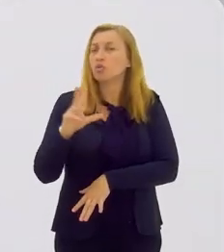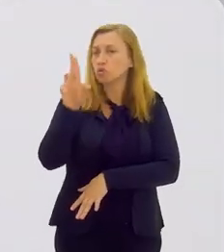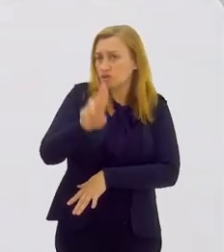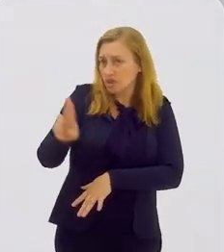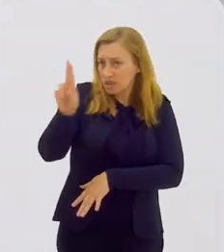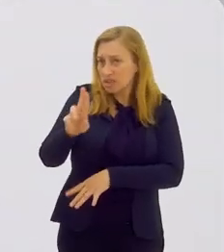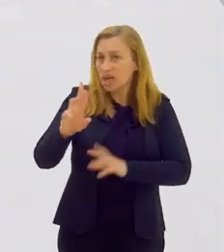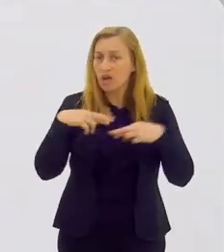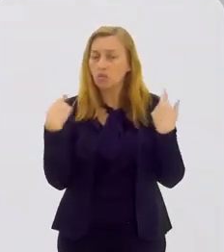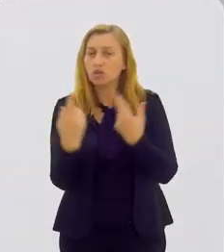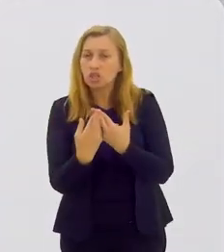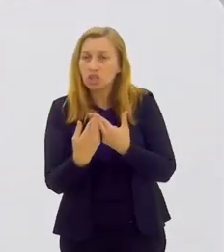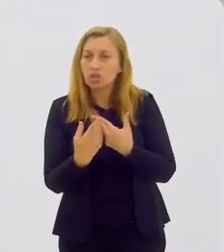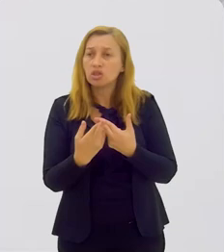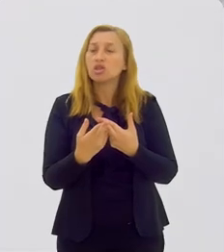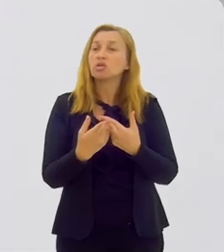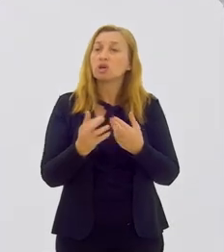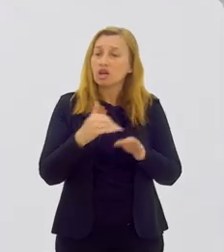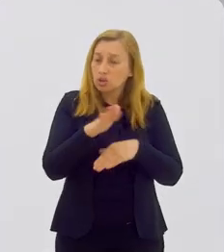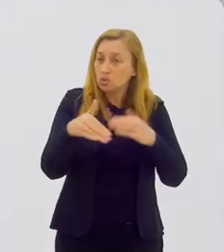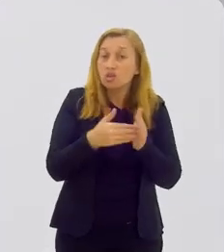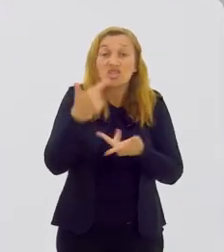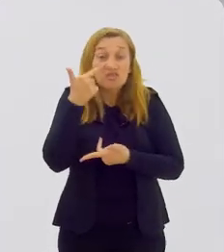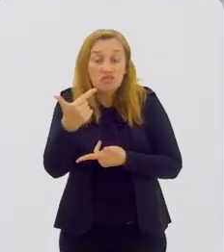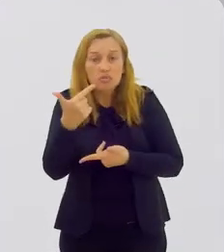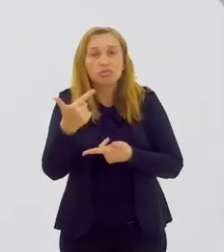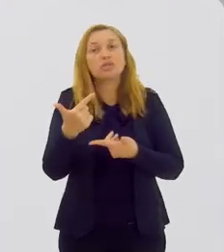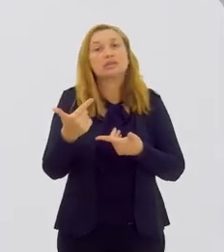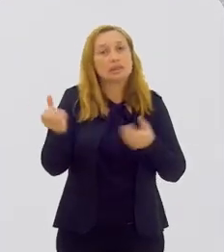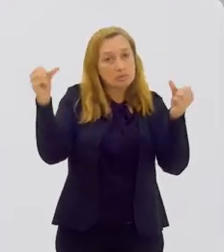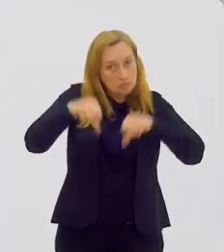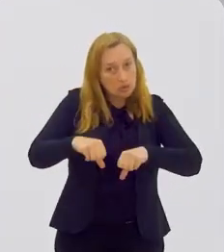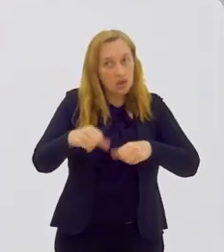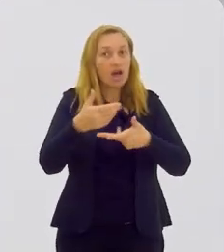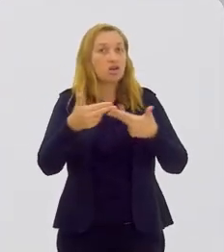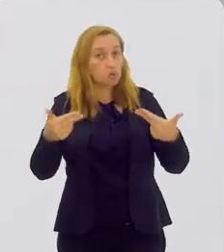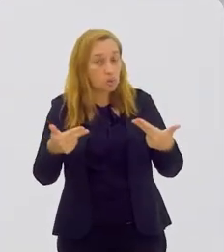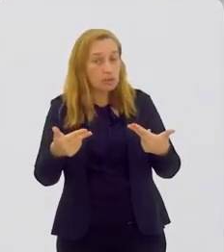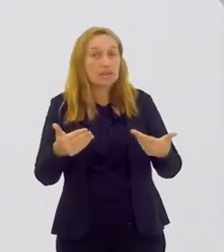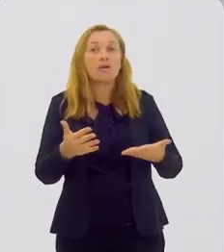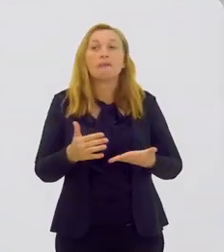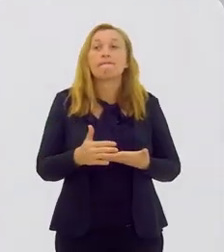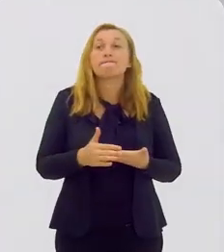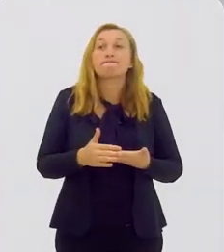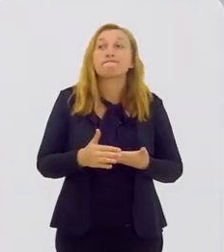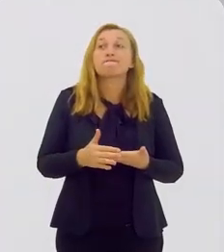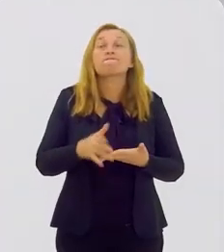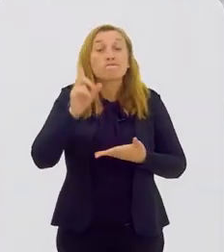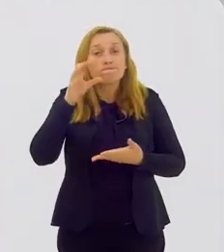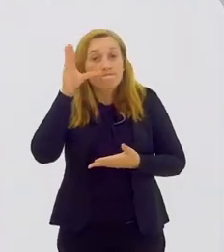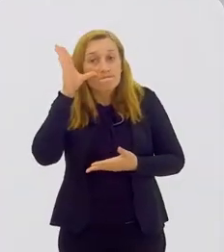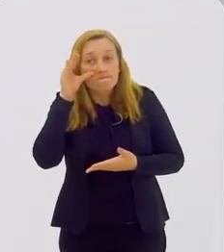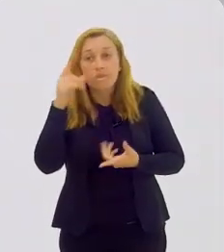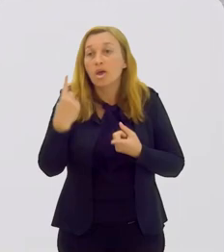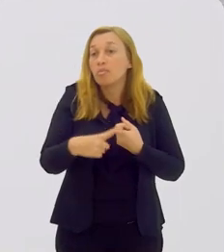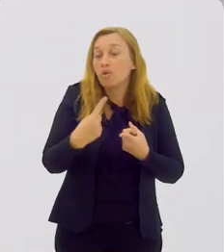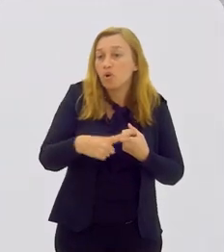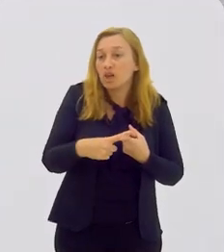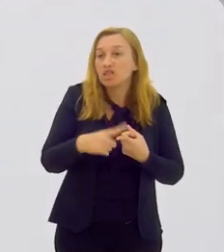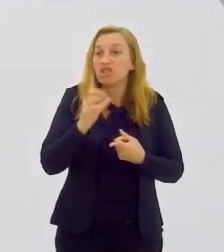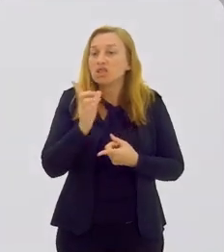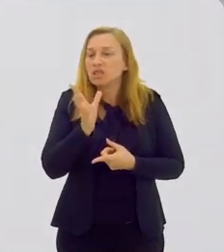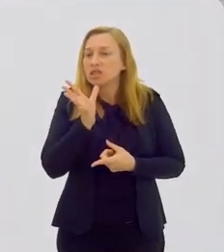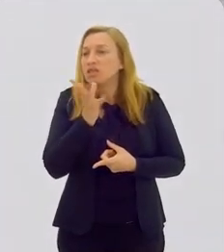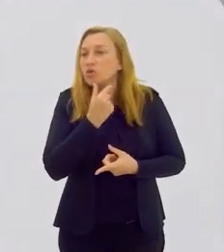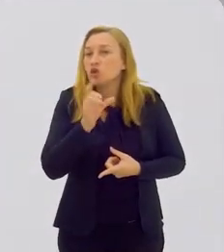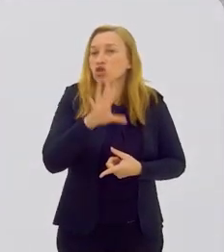própria universidade, nós reunimos o conselho universitário e vimos que as coisas iam piorar. E foi muito